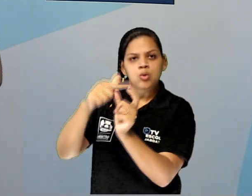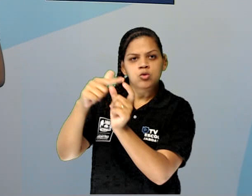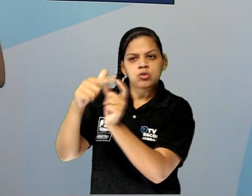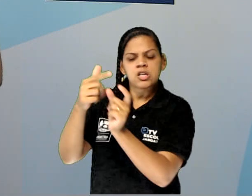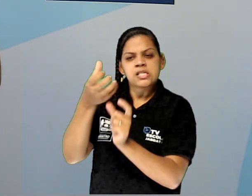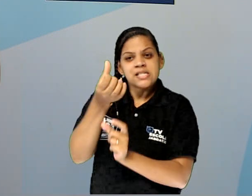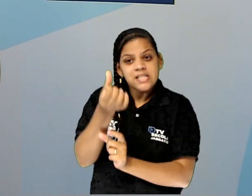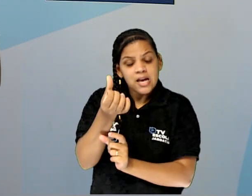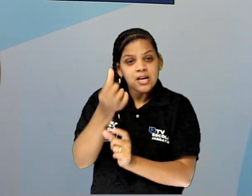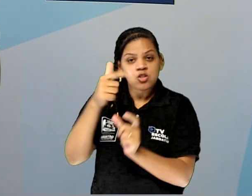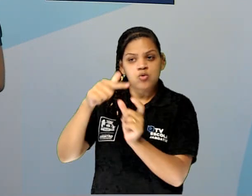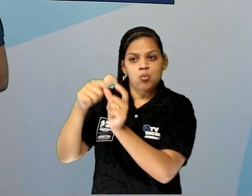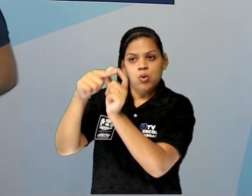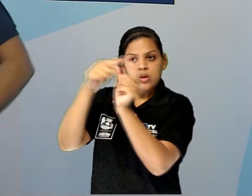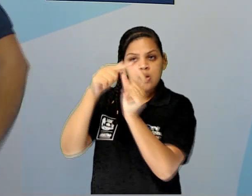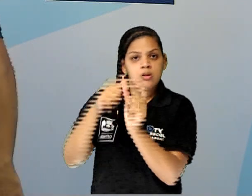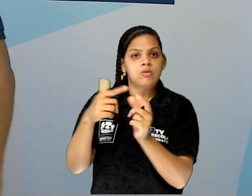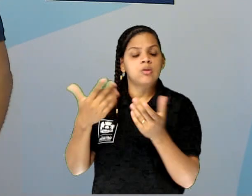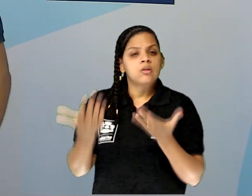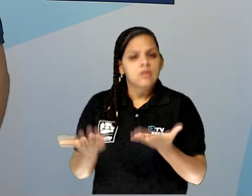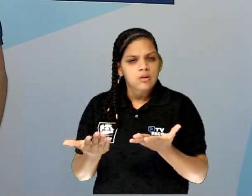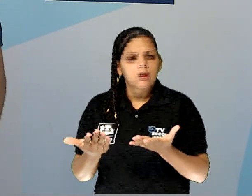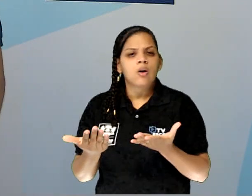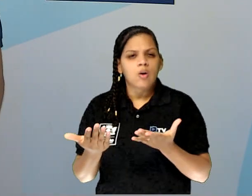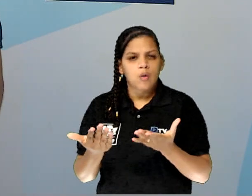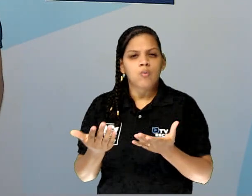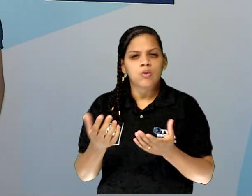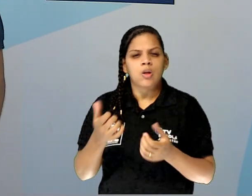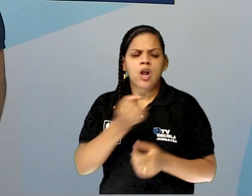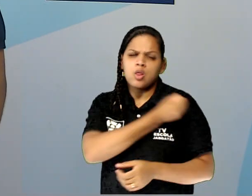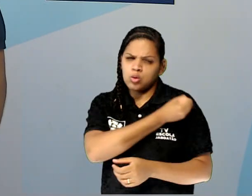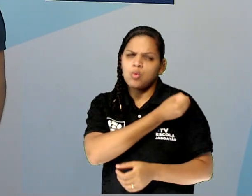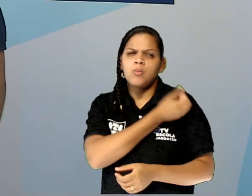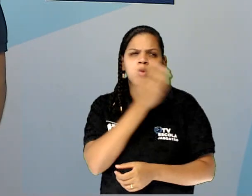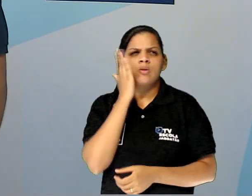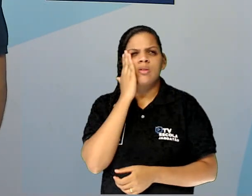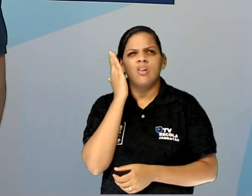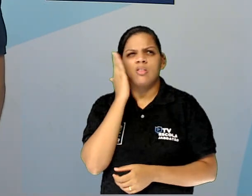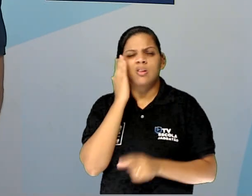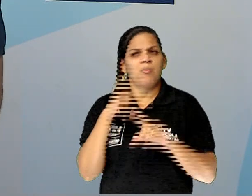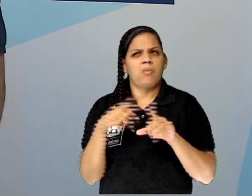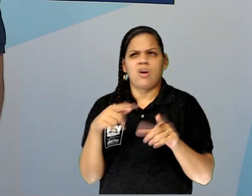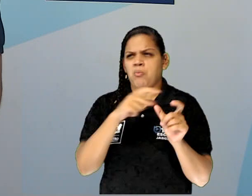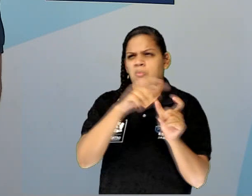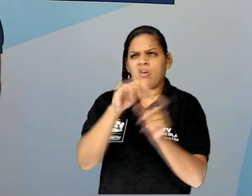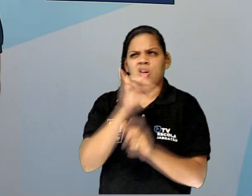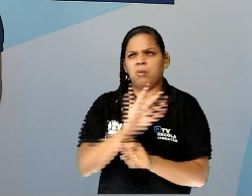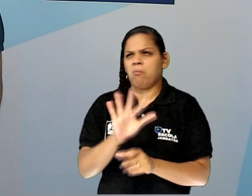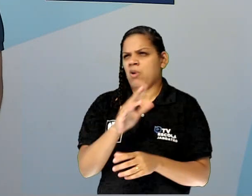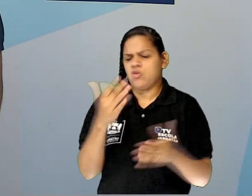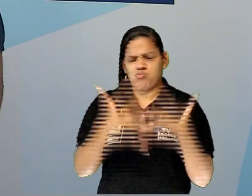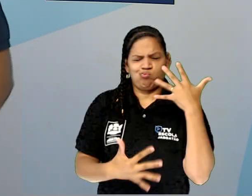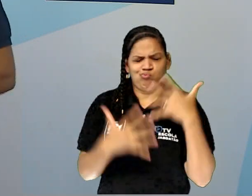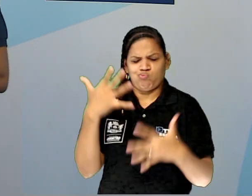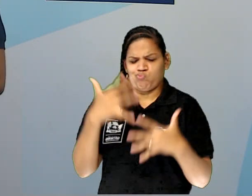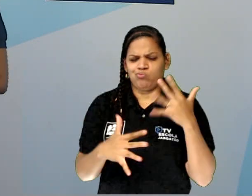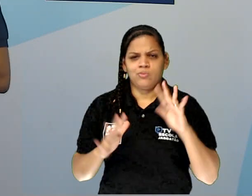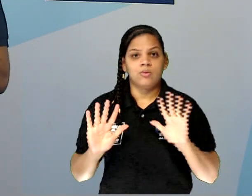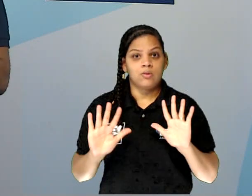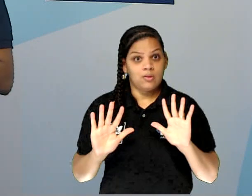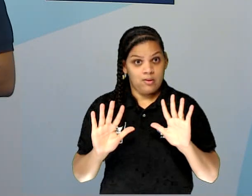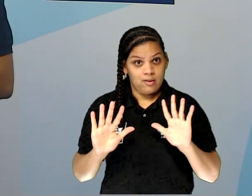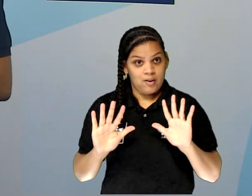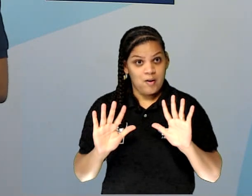seis quadradinhos. Aí você, quando era número, até eu estava entendendo. Mas agora veio essas figuras, complicou, foi tudo.